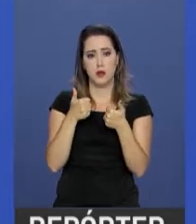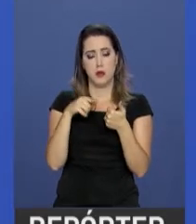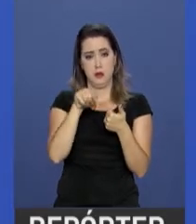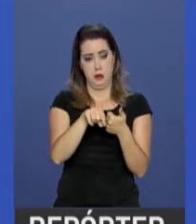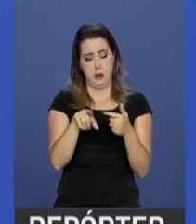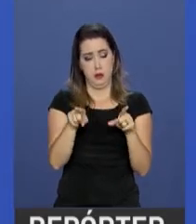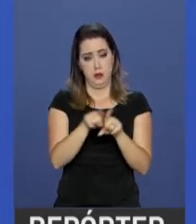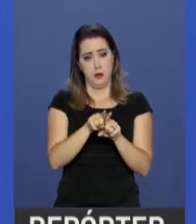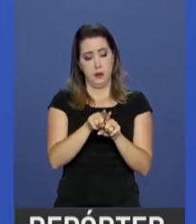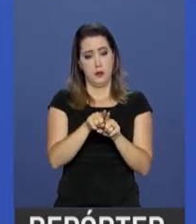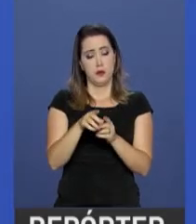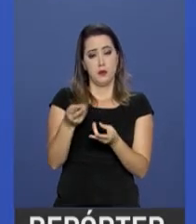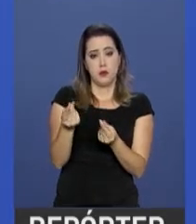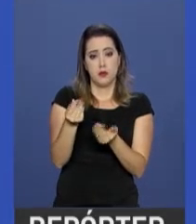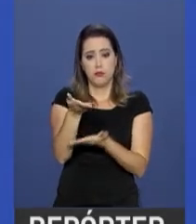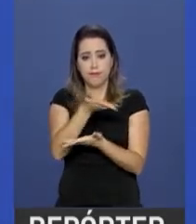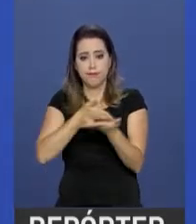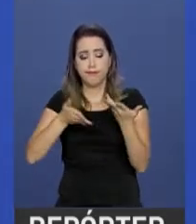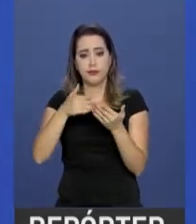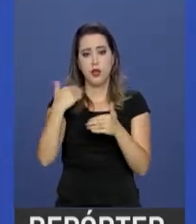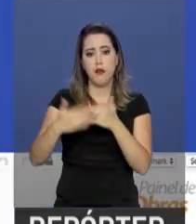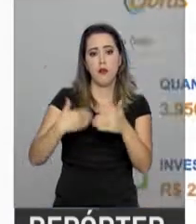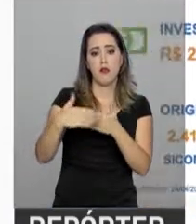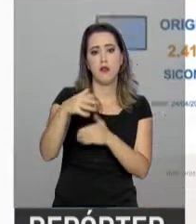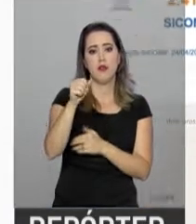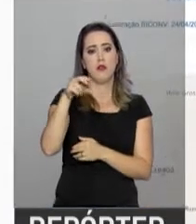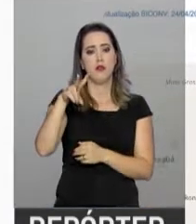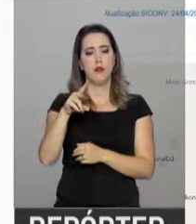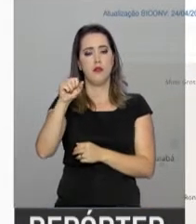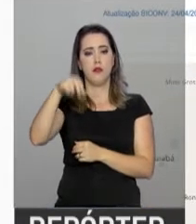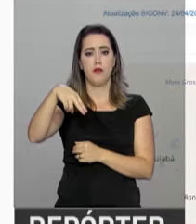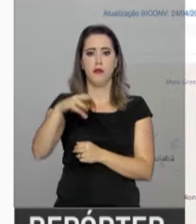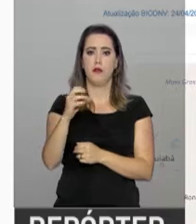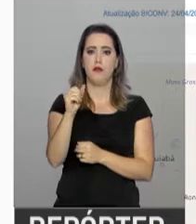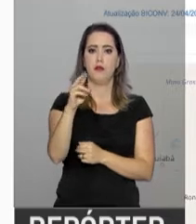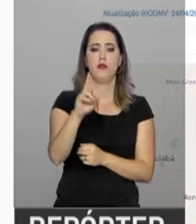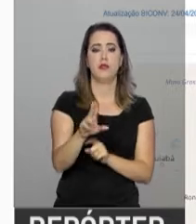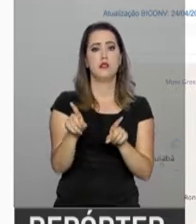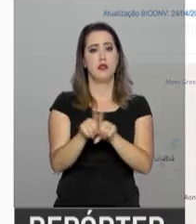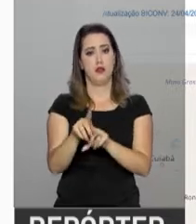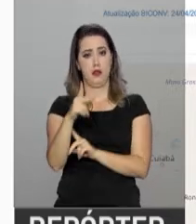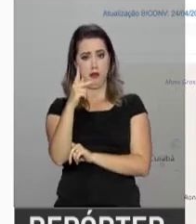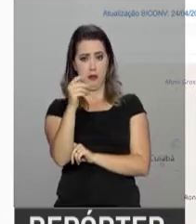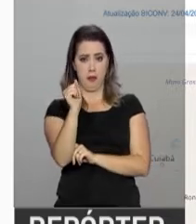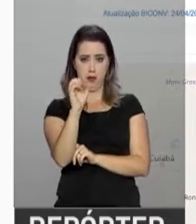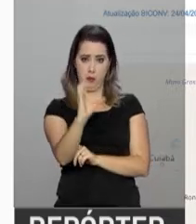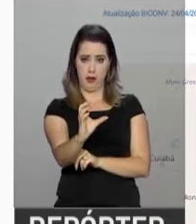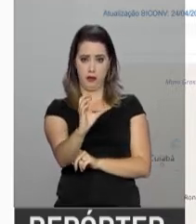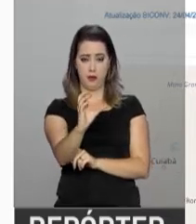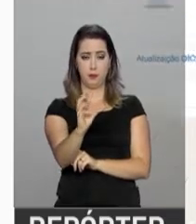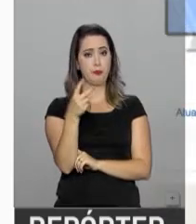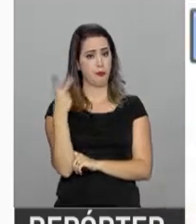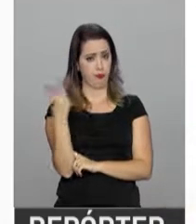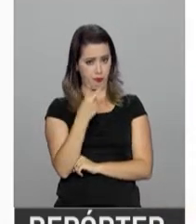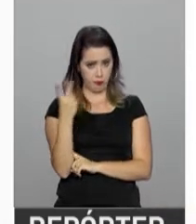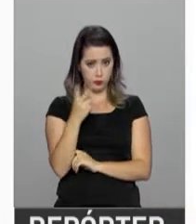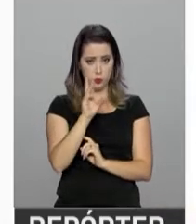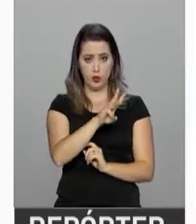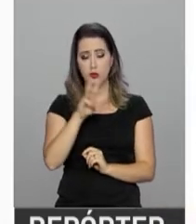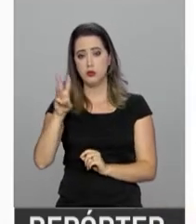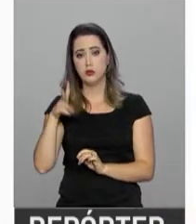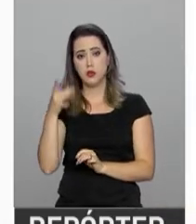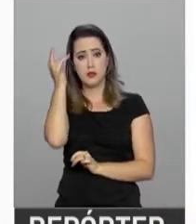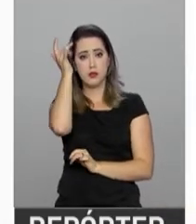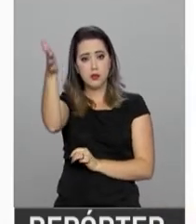da união no programa avançar e no programa de aceleração do crescimento pac o objetivo é facilitar